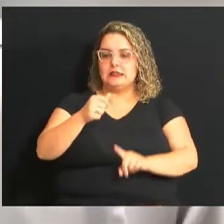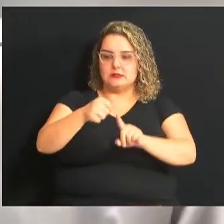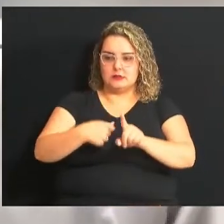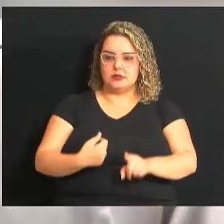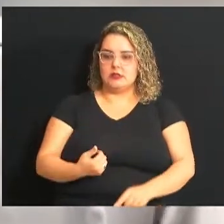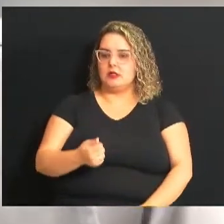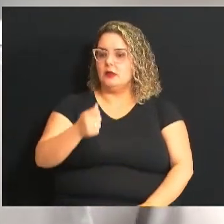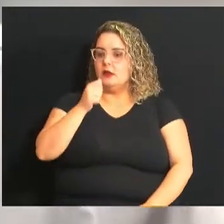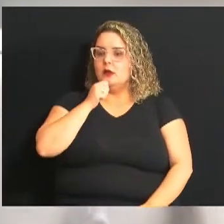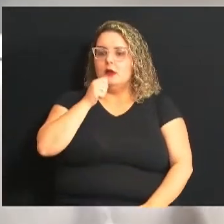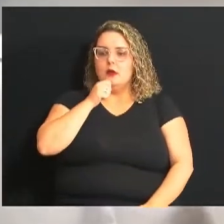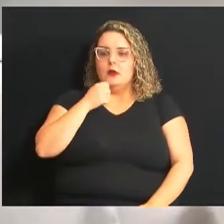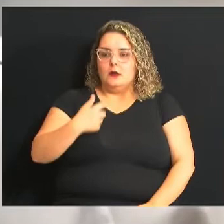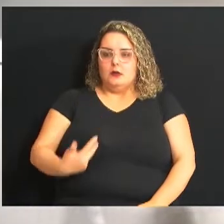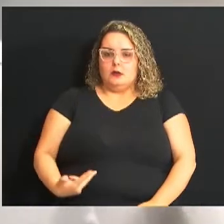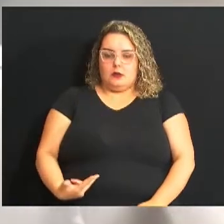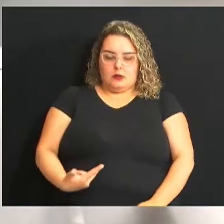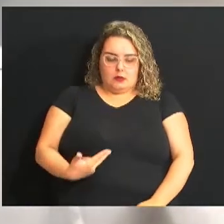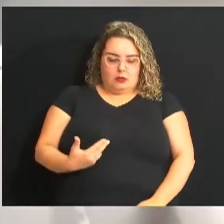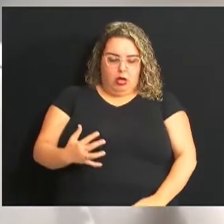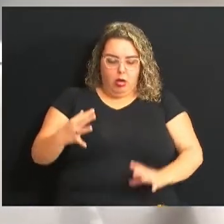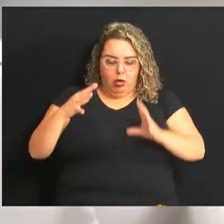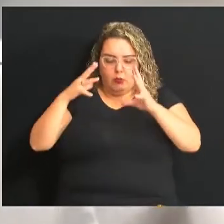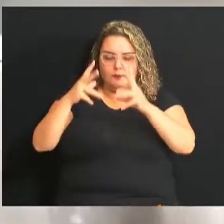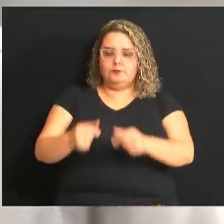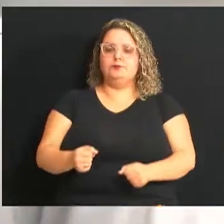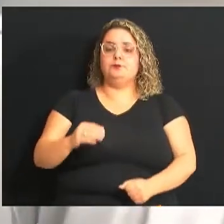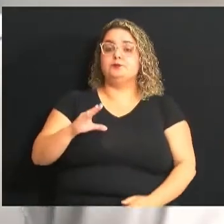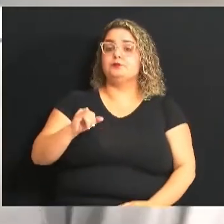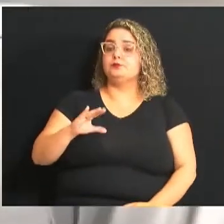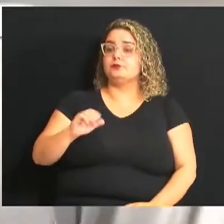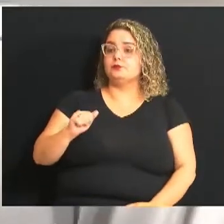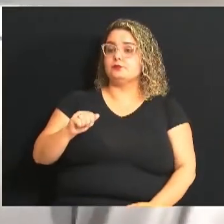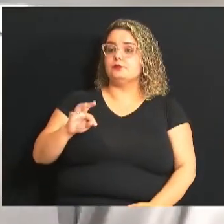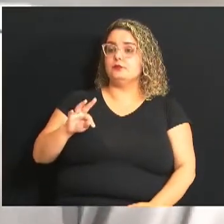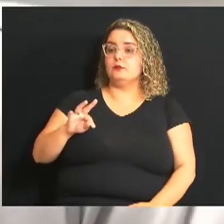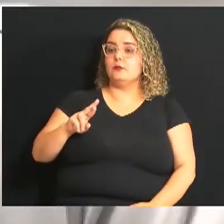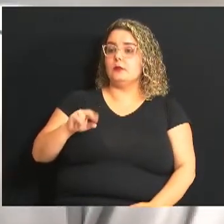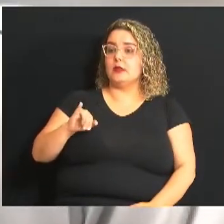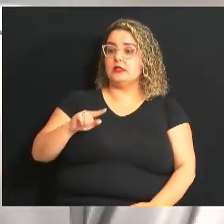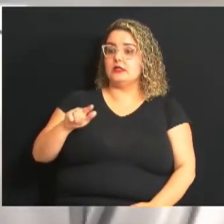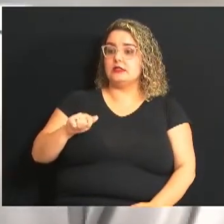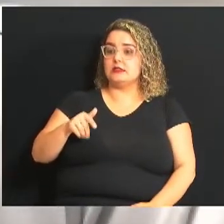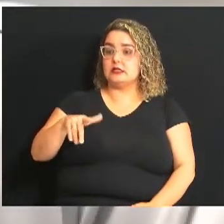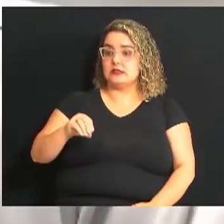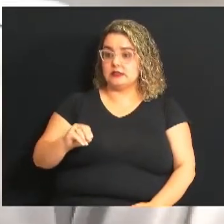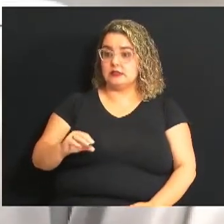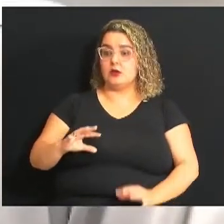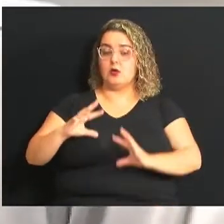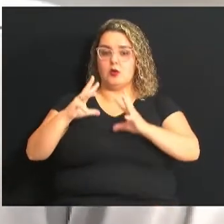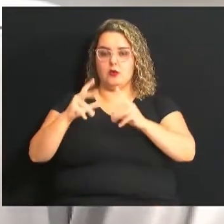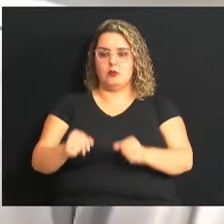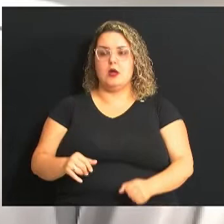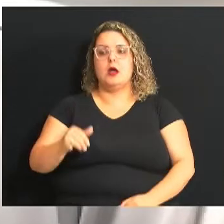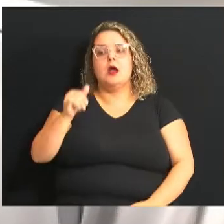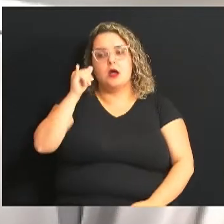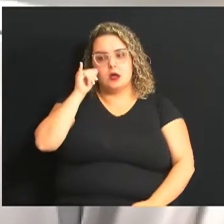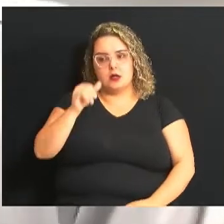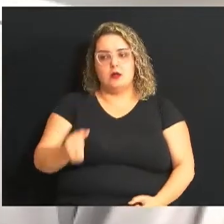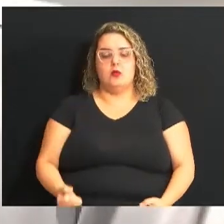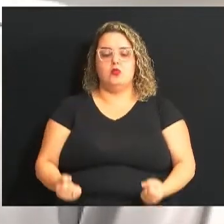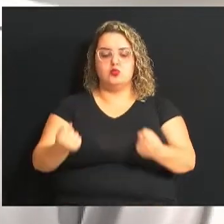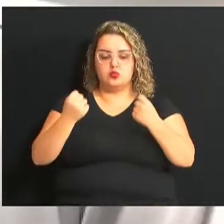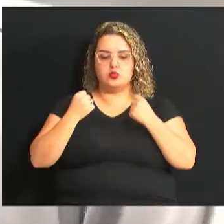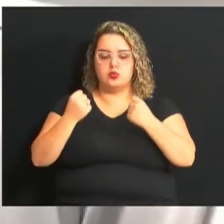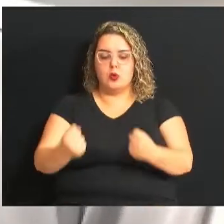uma cicatrização completa naqueles furinhos que eu falei que a gente evita a academia, a